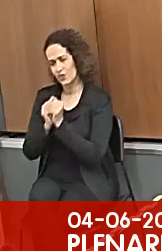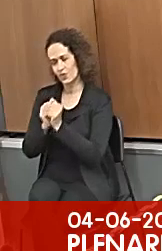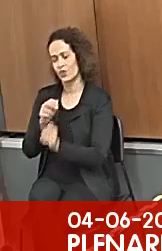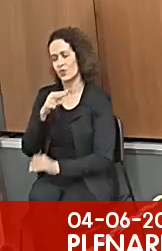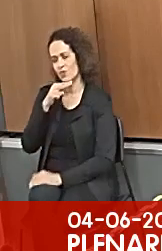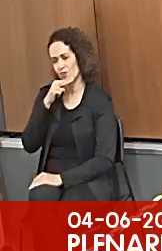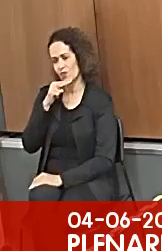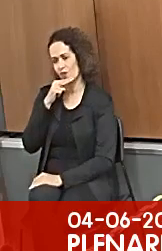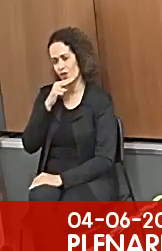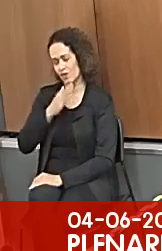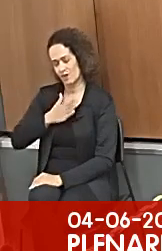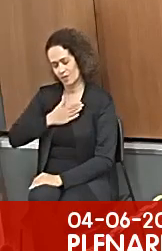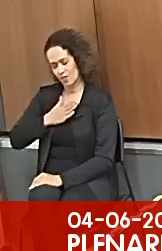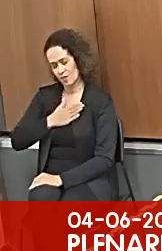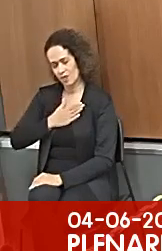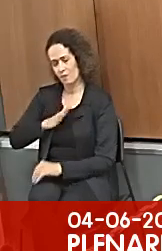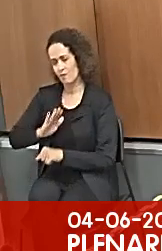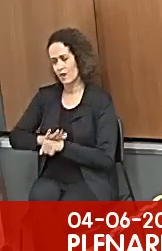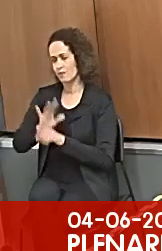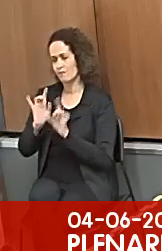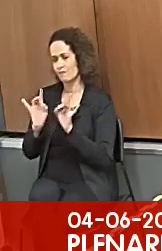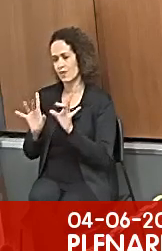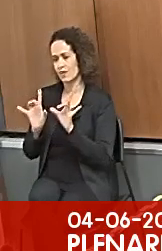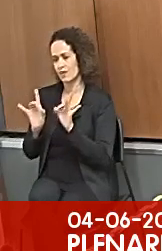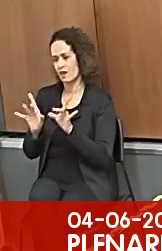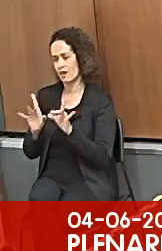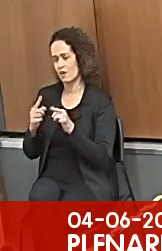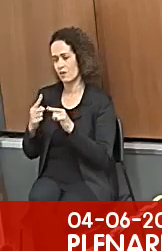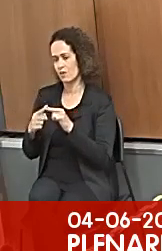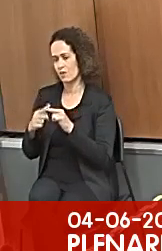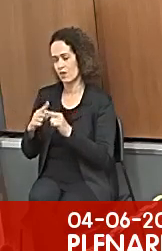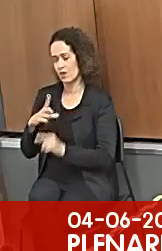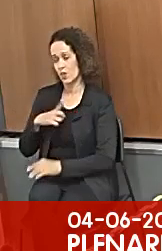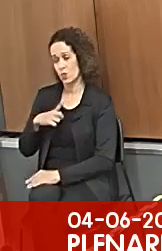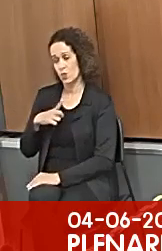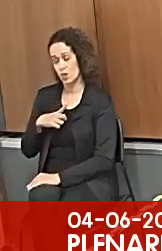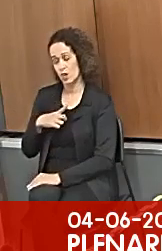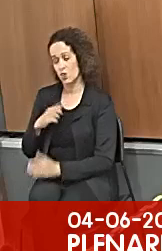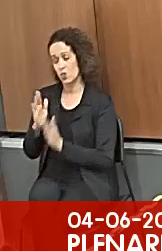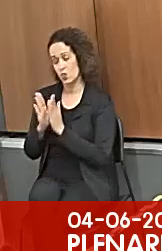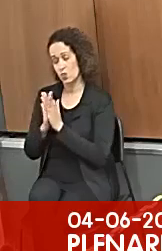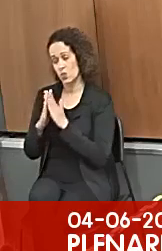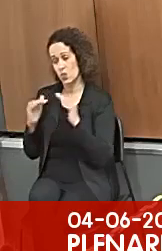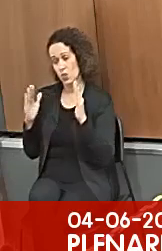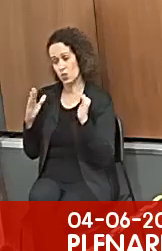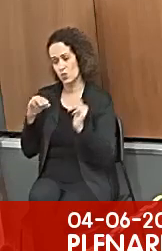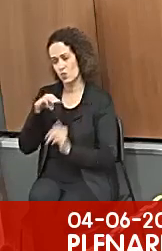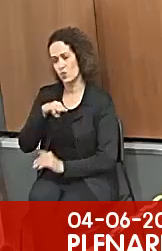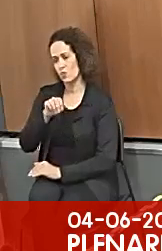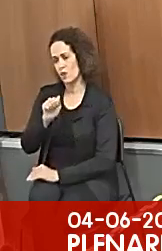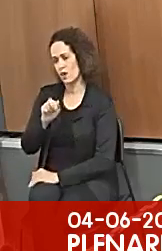mais especial, porque eu tenho um anjo. Eu tenho a Mariazinha,